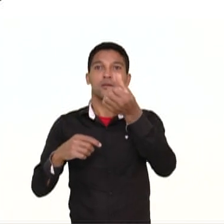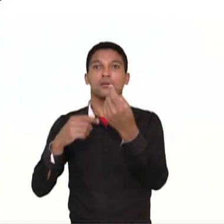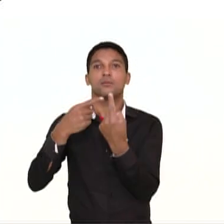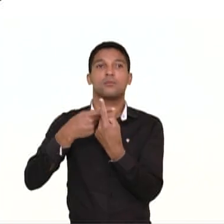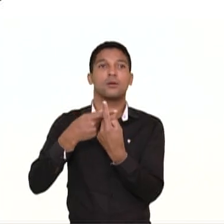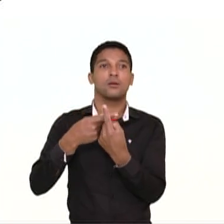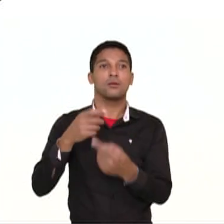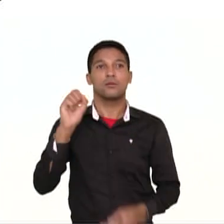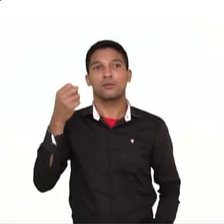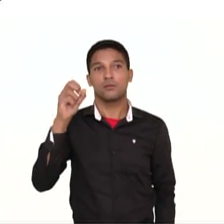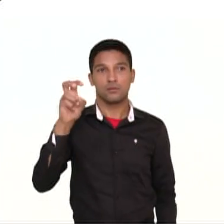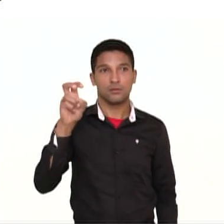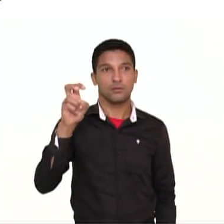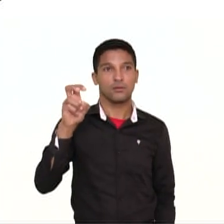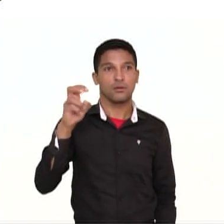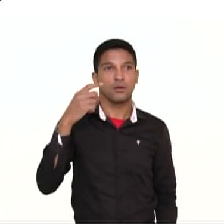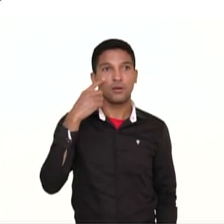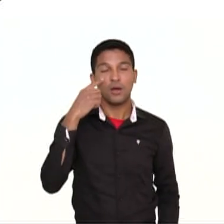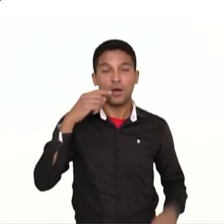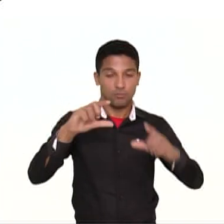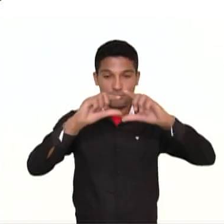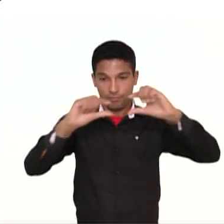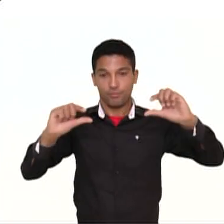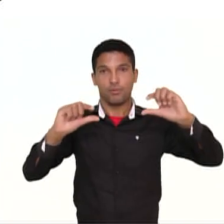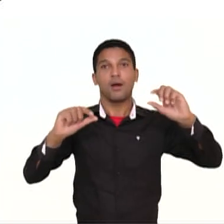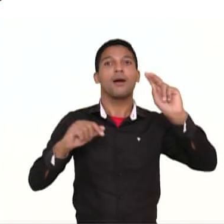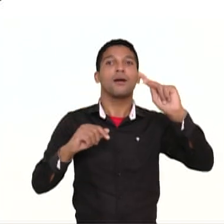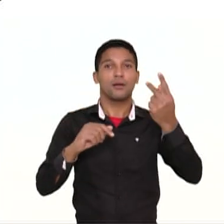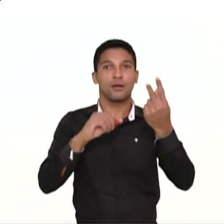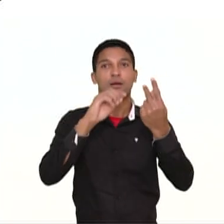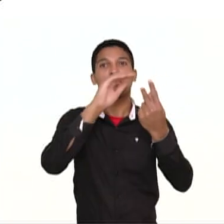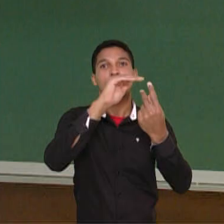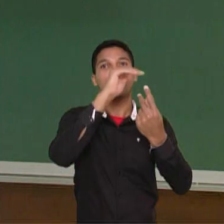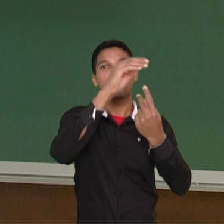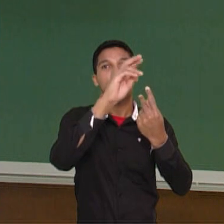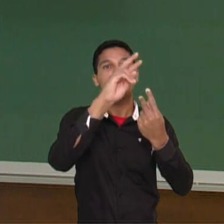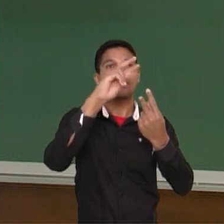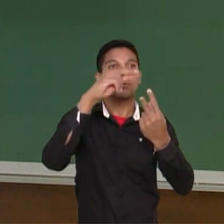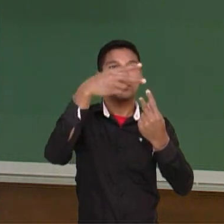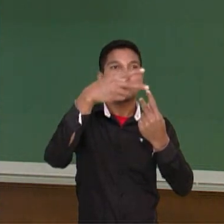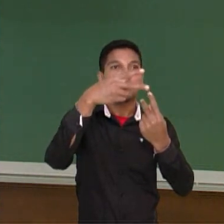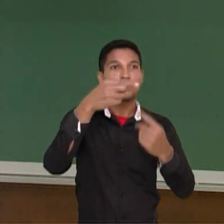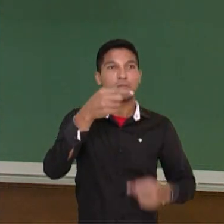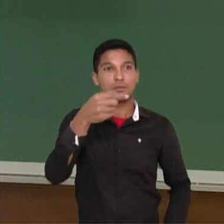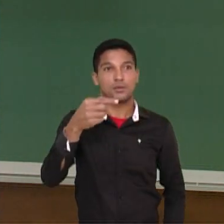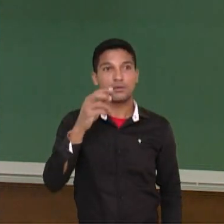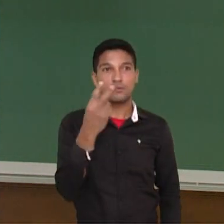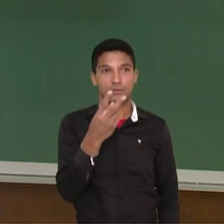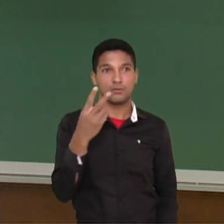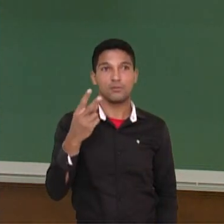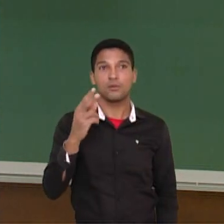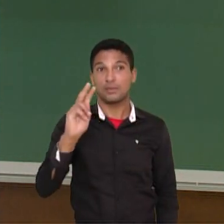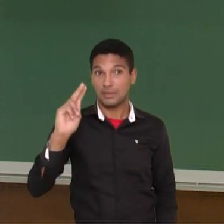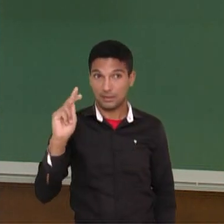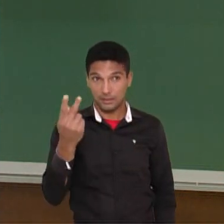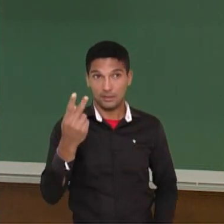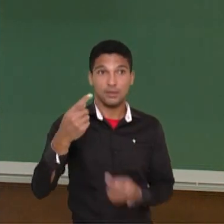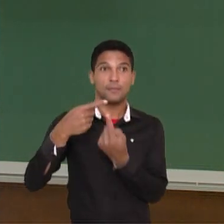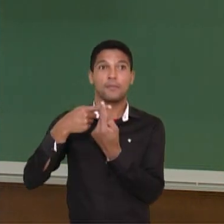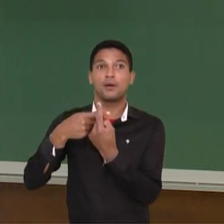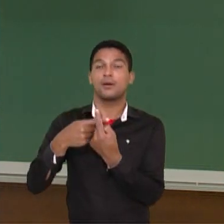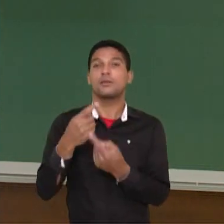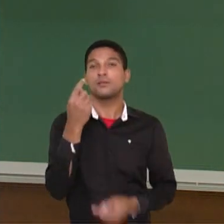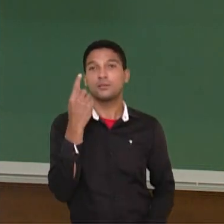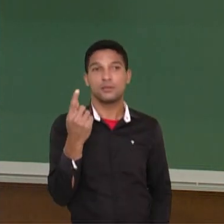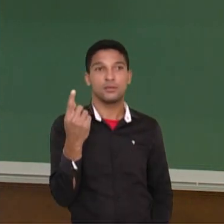que está aqui embaixo. E aí eu tenho essa equação aqui, ó, H ao quadrado menos 22H mais 21 igual a zero. Que você pode resolver pela fórmula de Bhaskara,